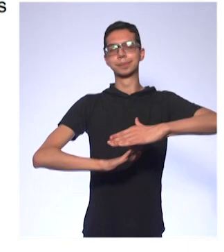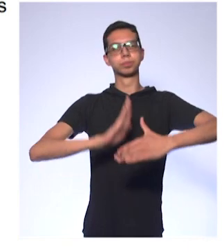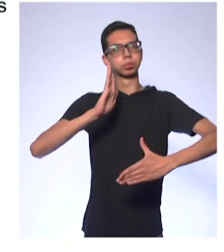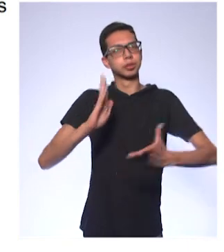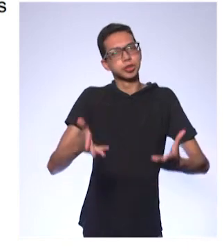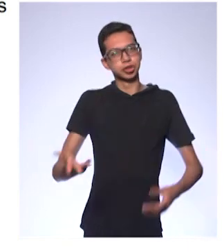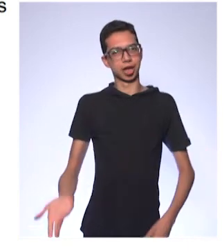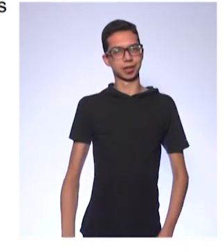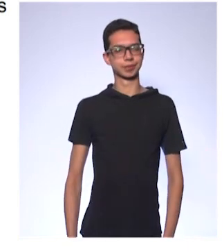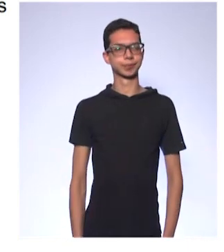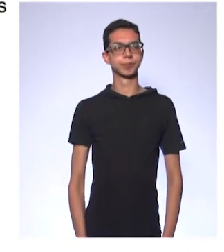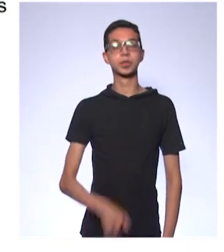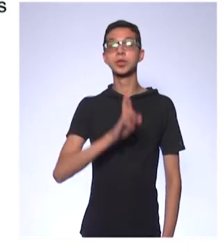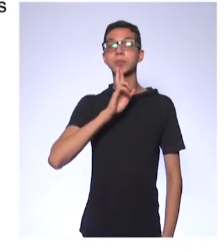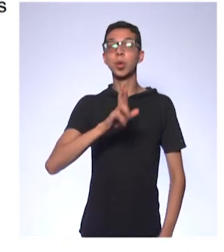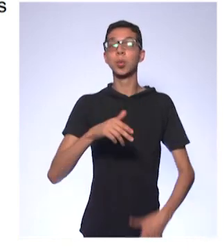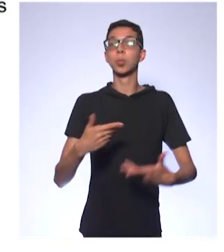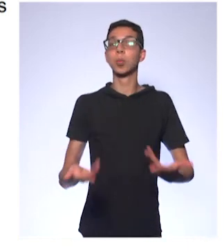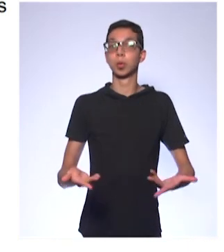aí é a questão